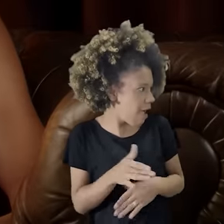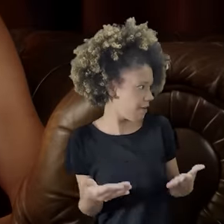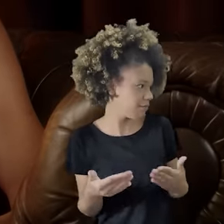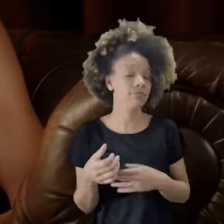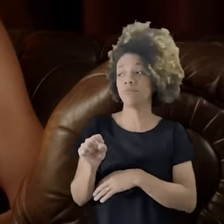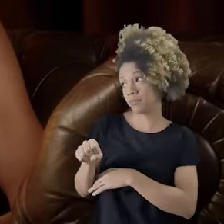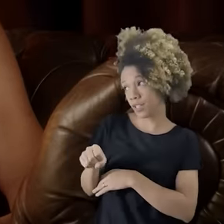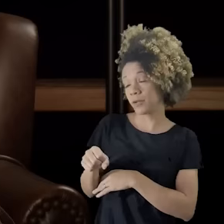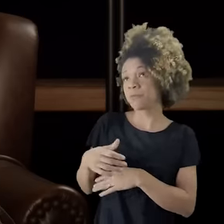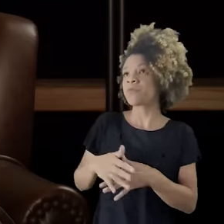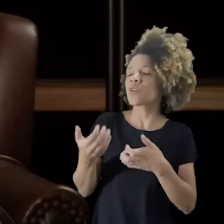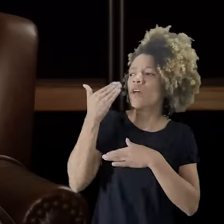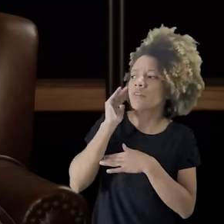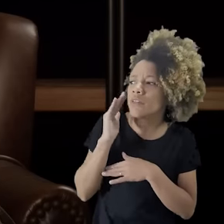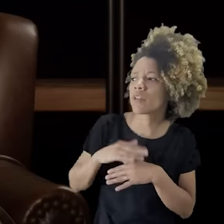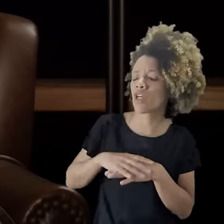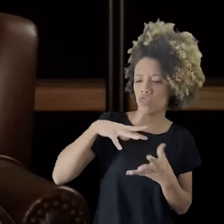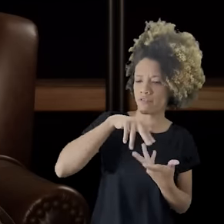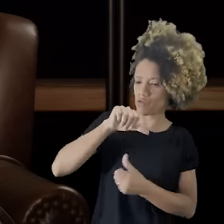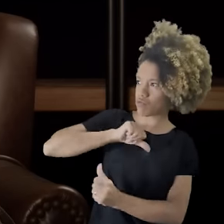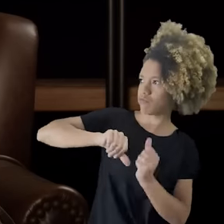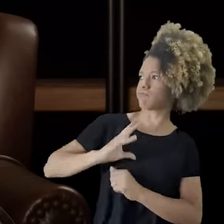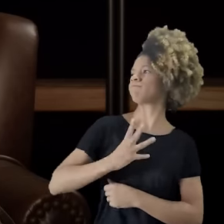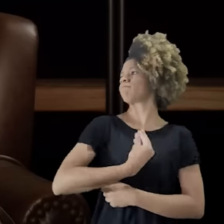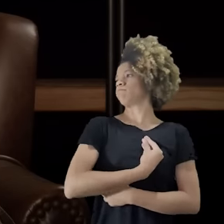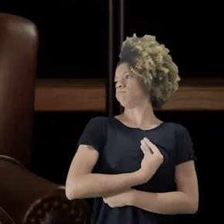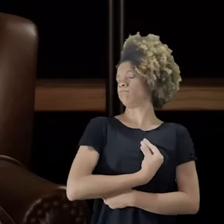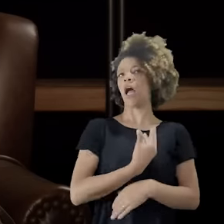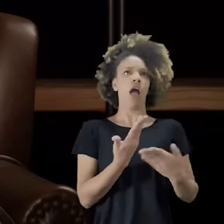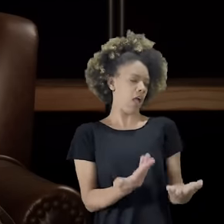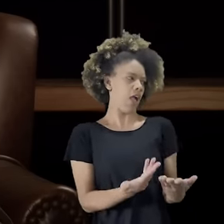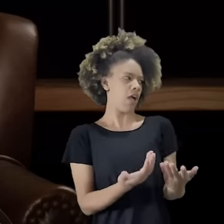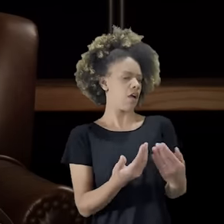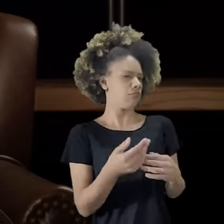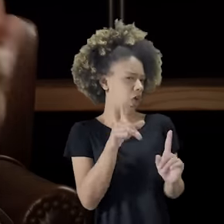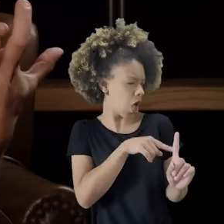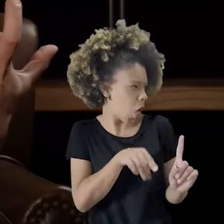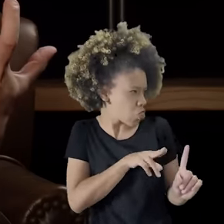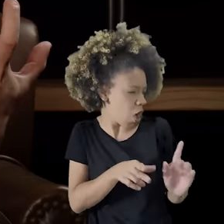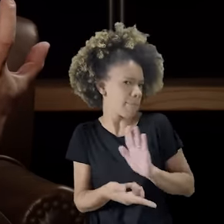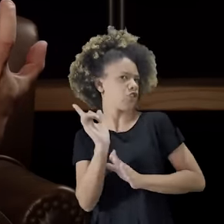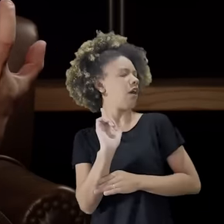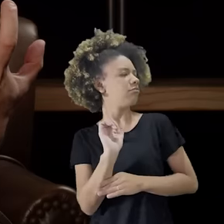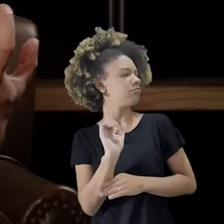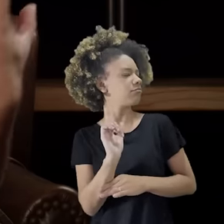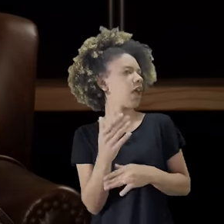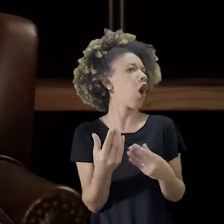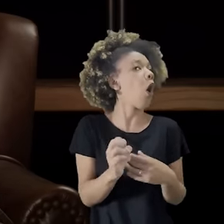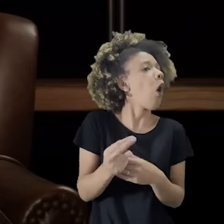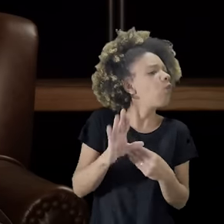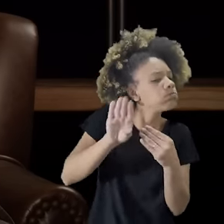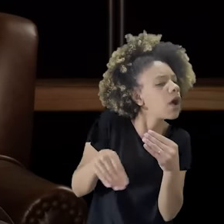né E tipo E isso que eu queria entender do universo transa Assim vocês gostam de anular o homem que era antigamente